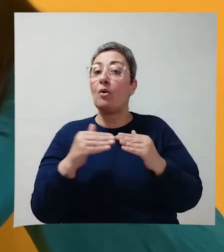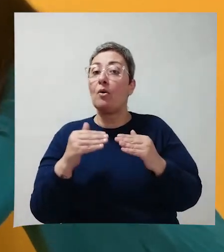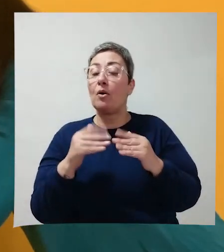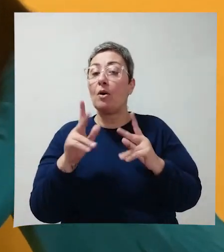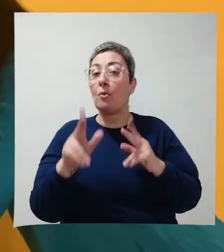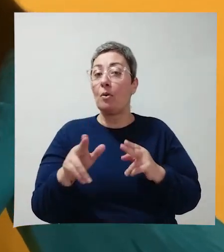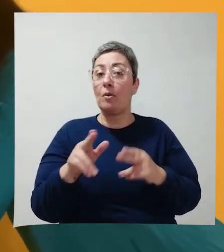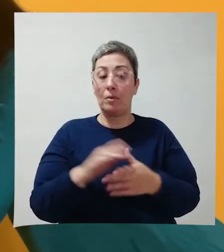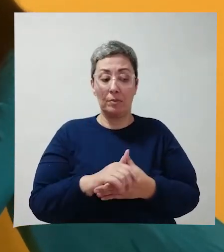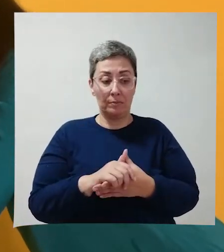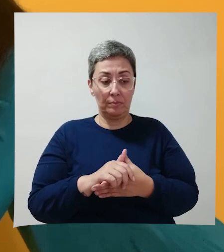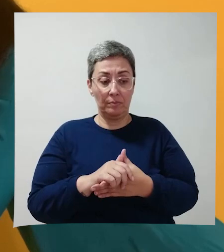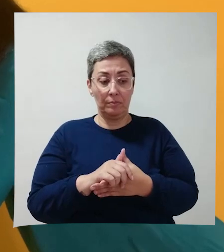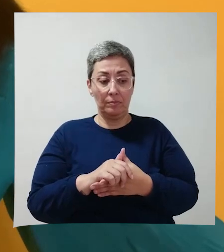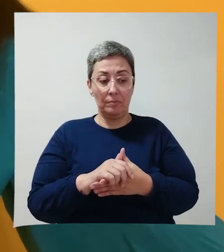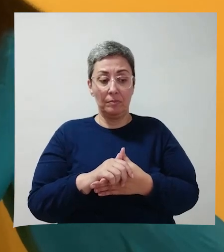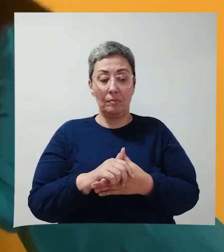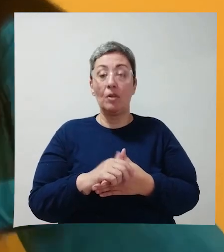faz igual.